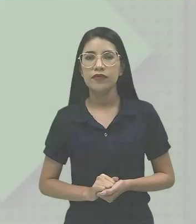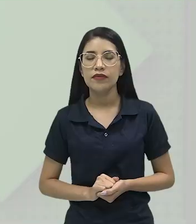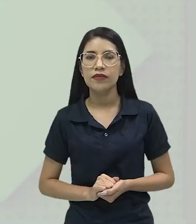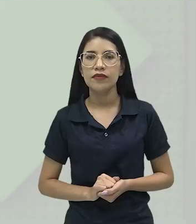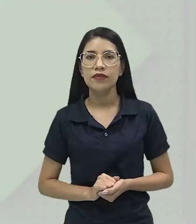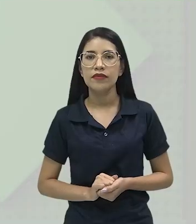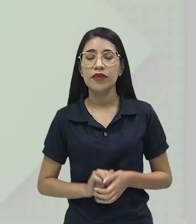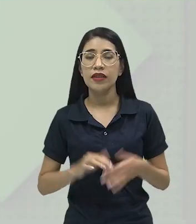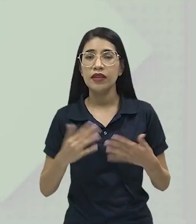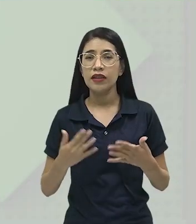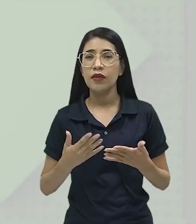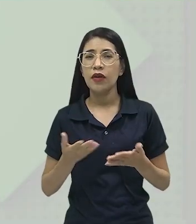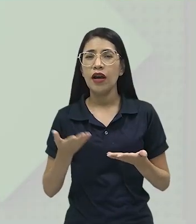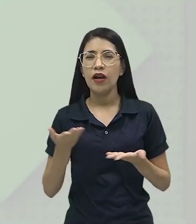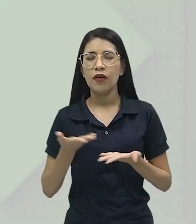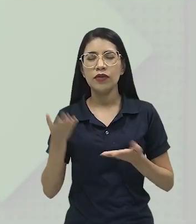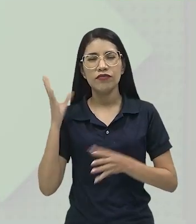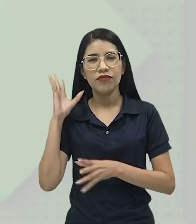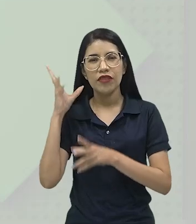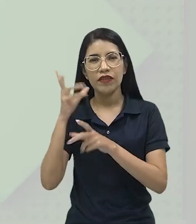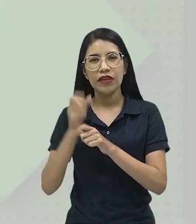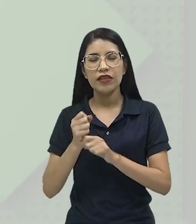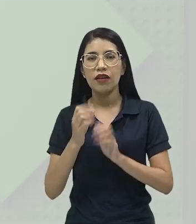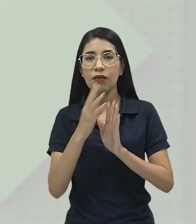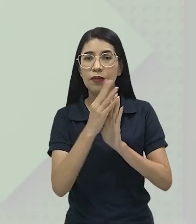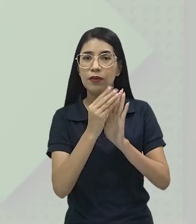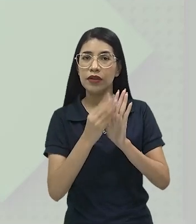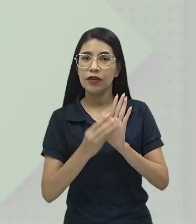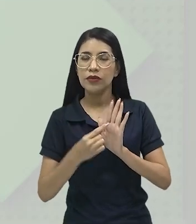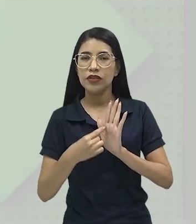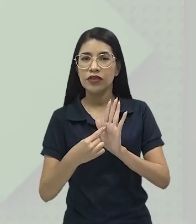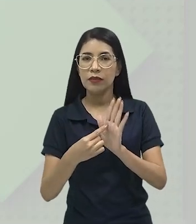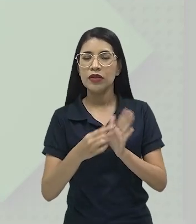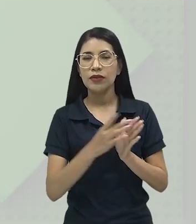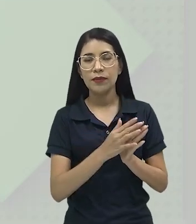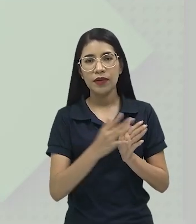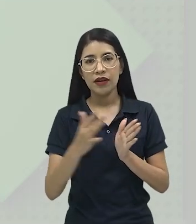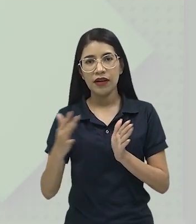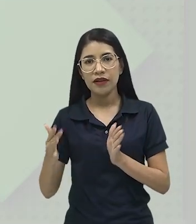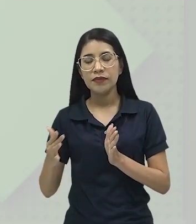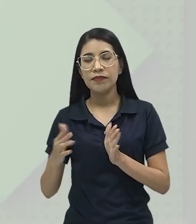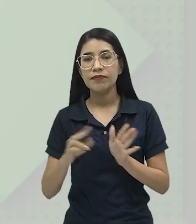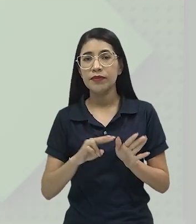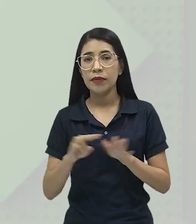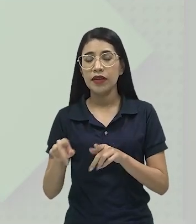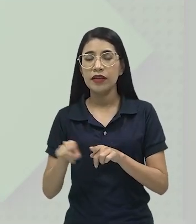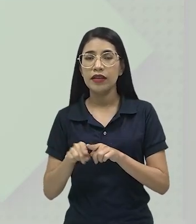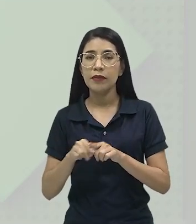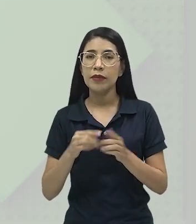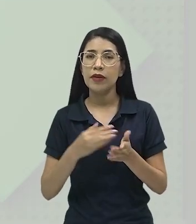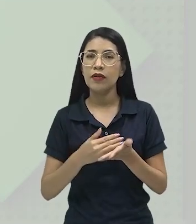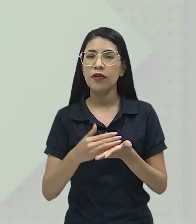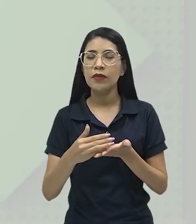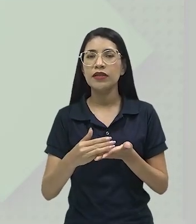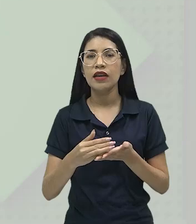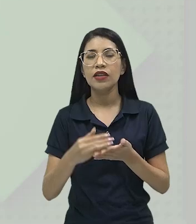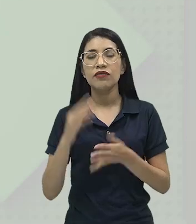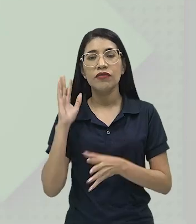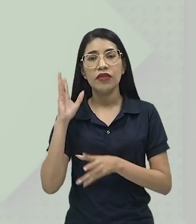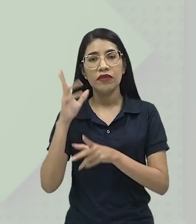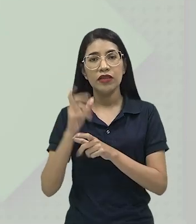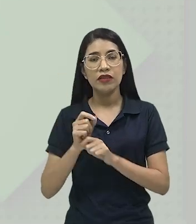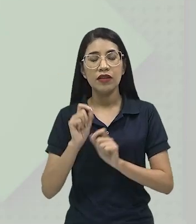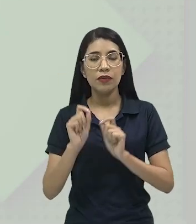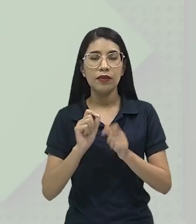Muito bem, vamos rever aí aqueles assuntos que nós aprendemos ao longo dessa unidade e para começar a gente vai rever aí um